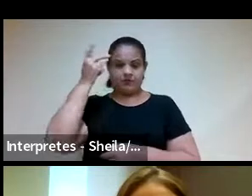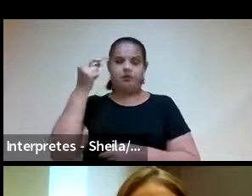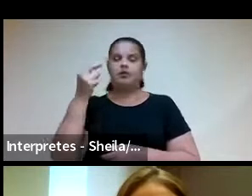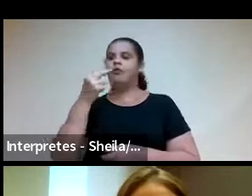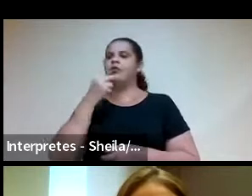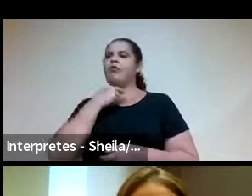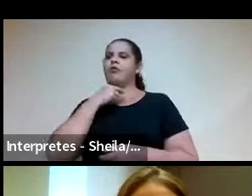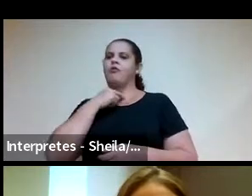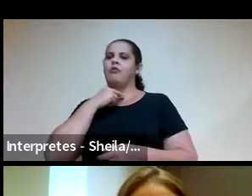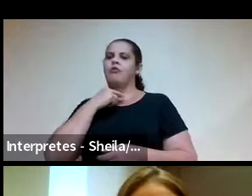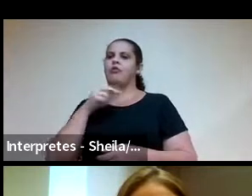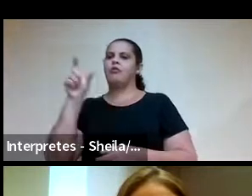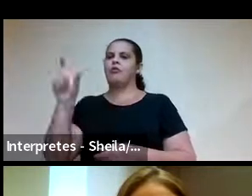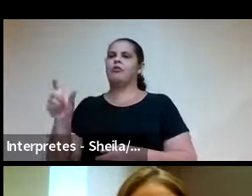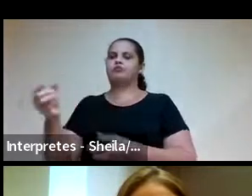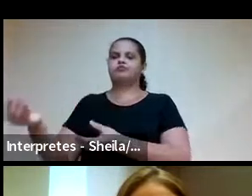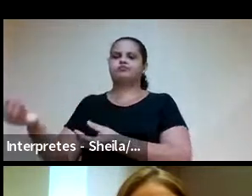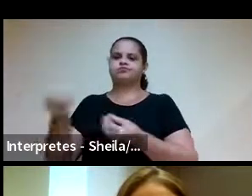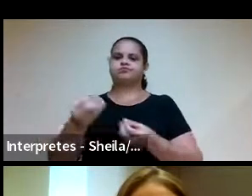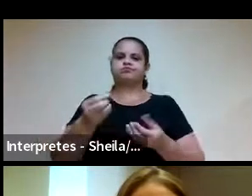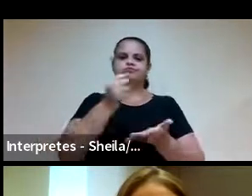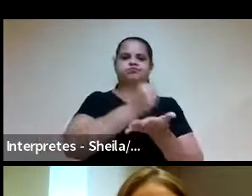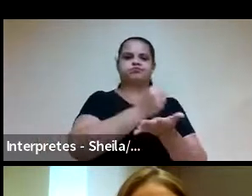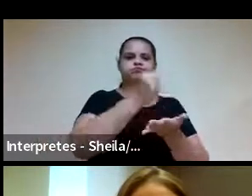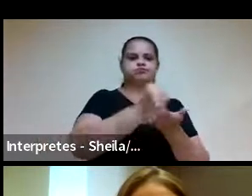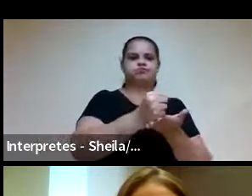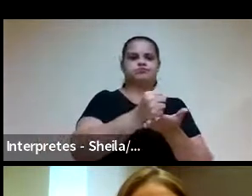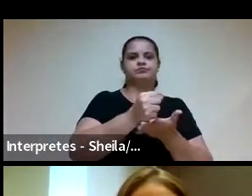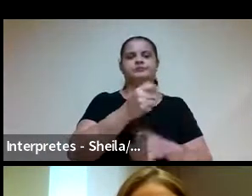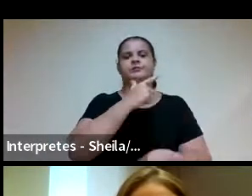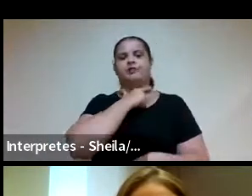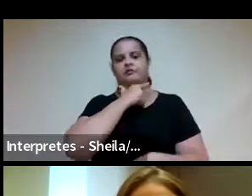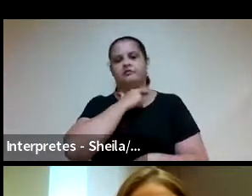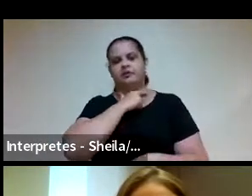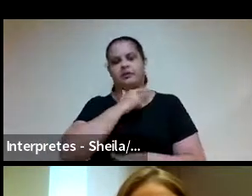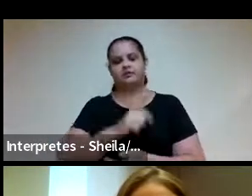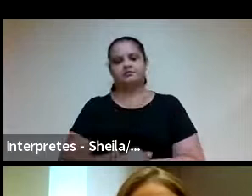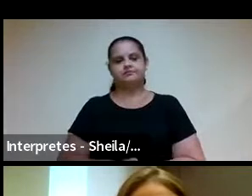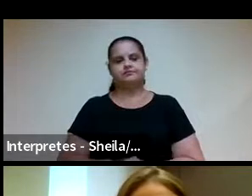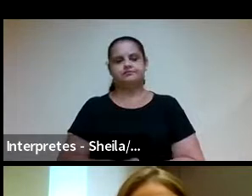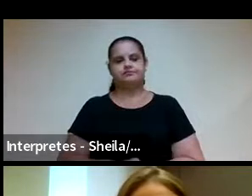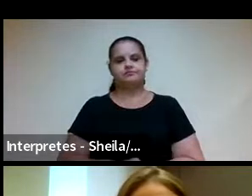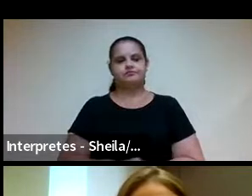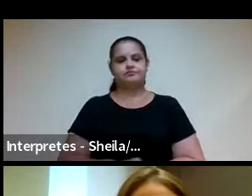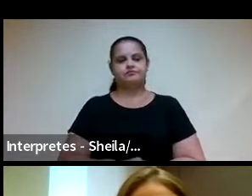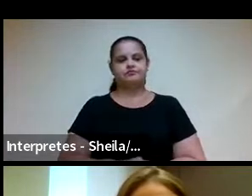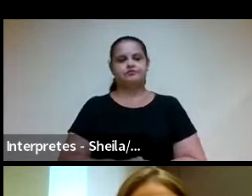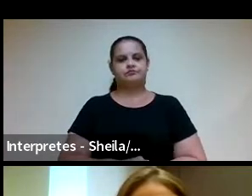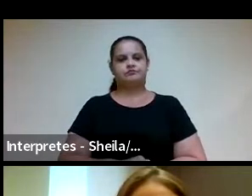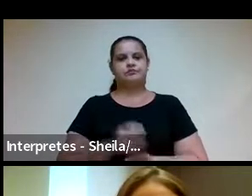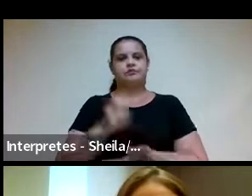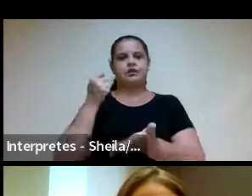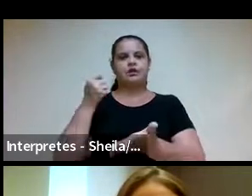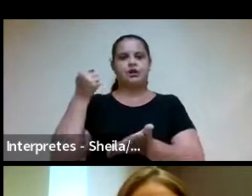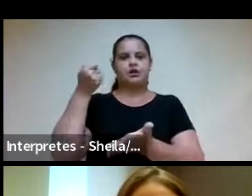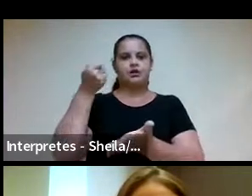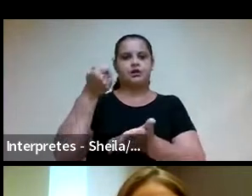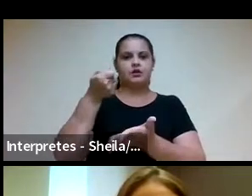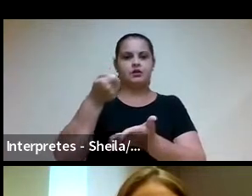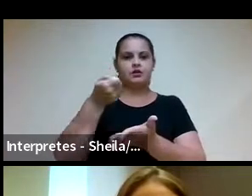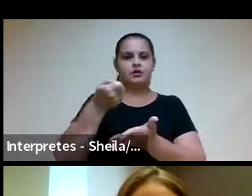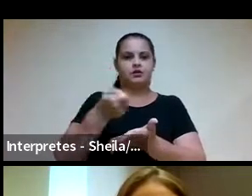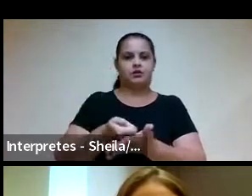da decisão que defere o registro de candidatura, pois a legislação aplicada ao tema